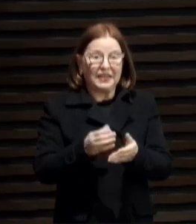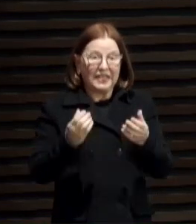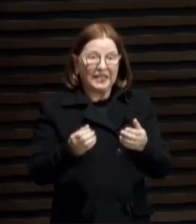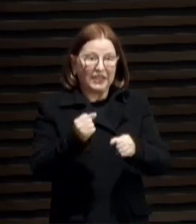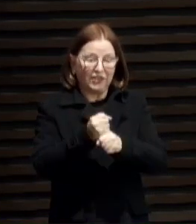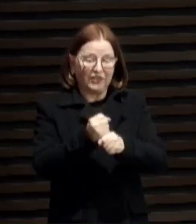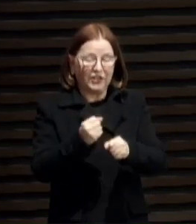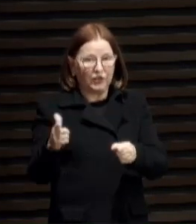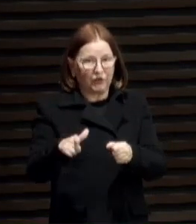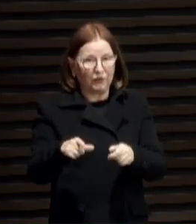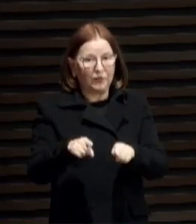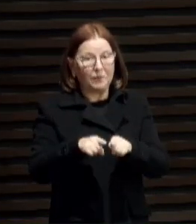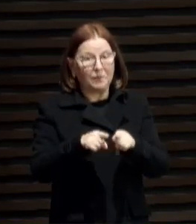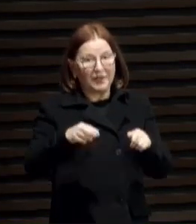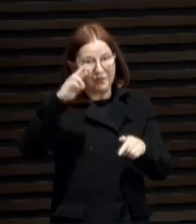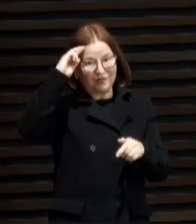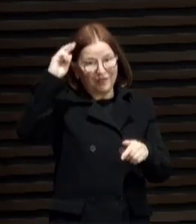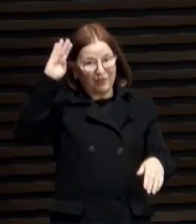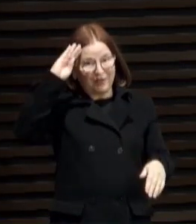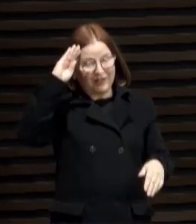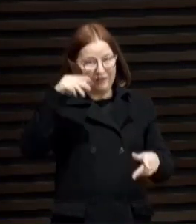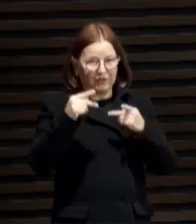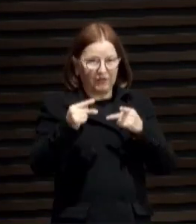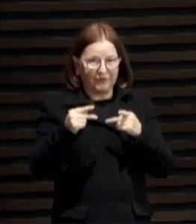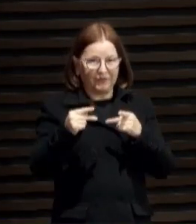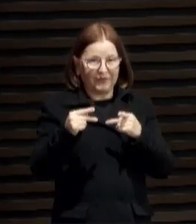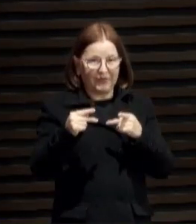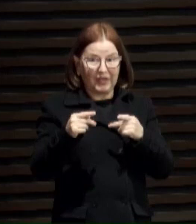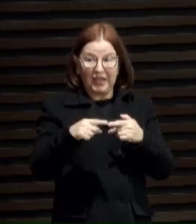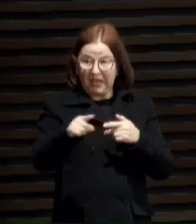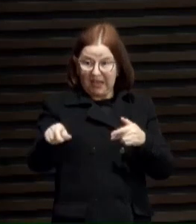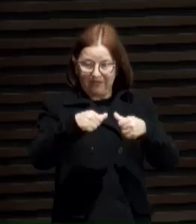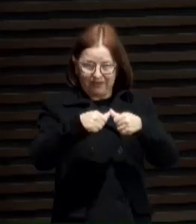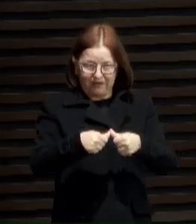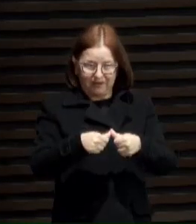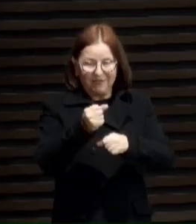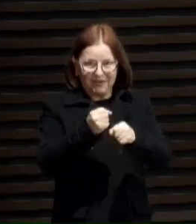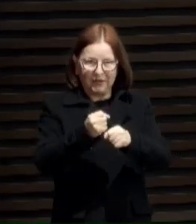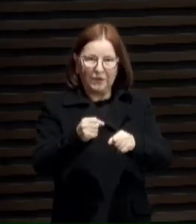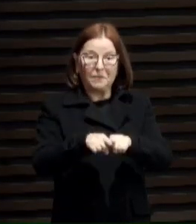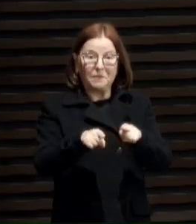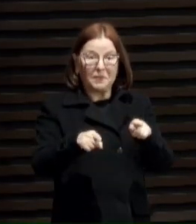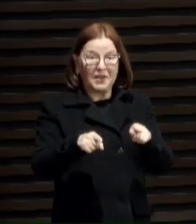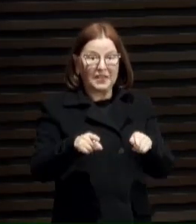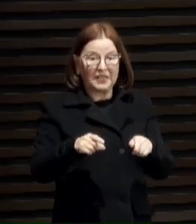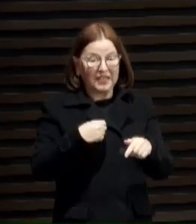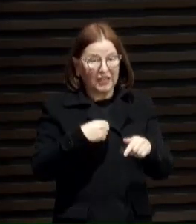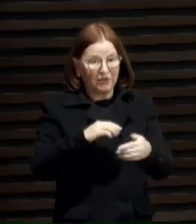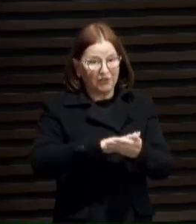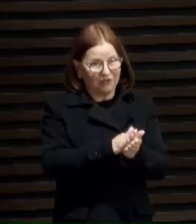exércitos: eles edificarão, mas eu destruirei, e Edom será chamado terra